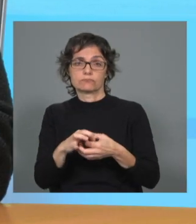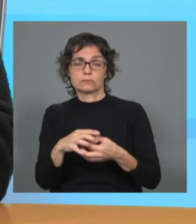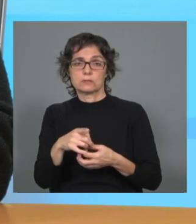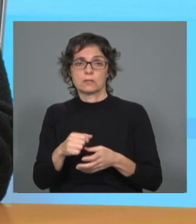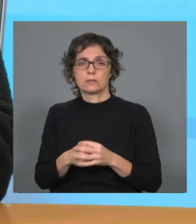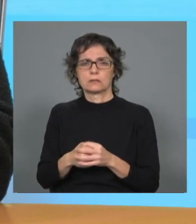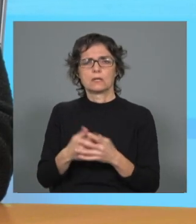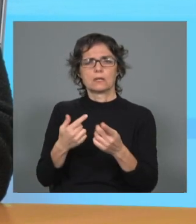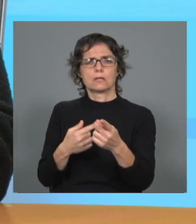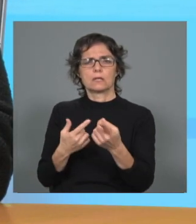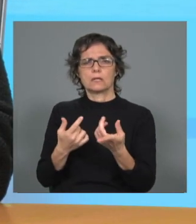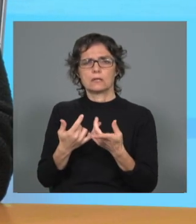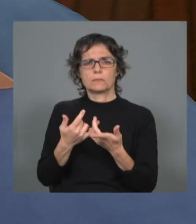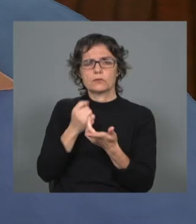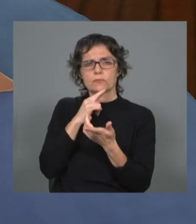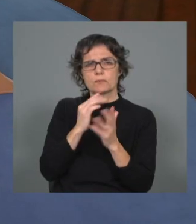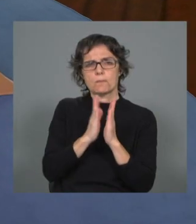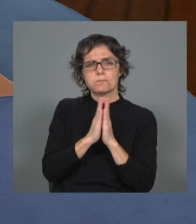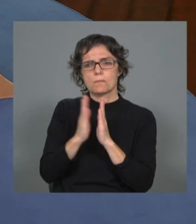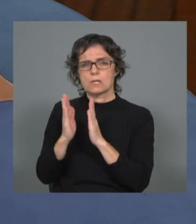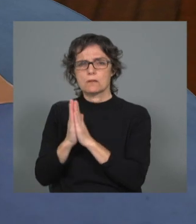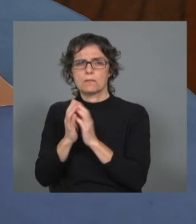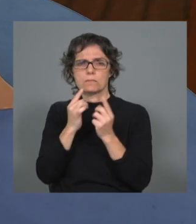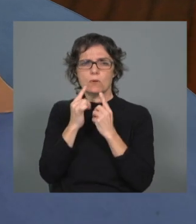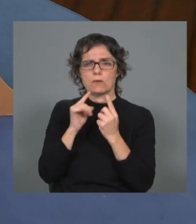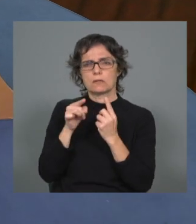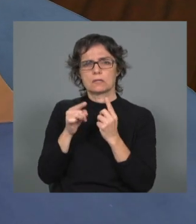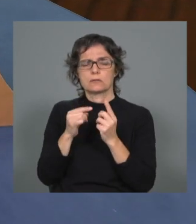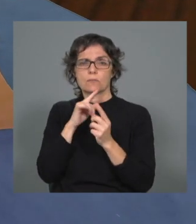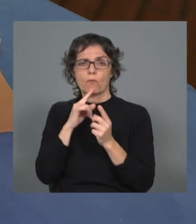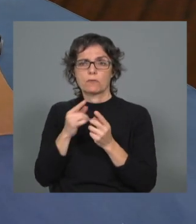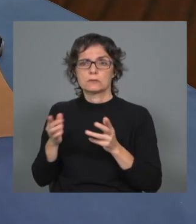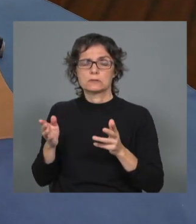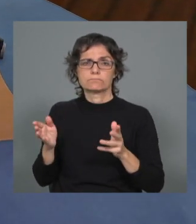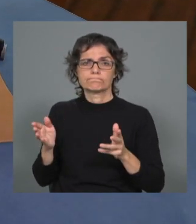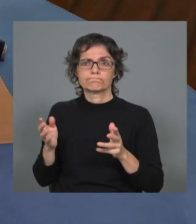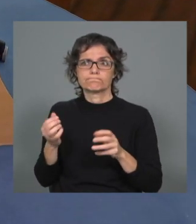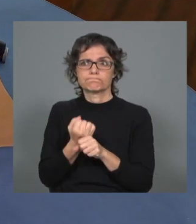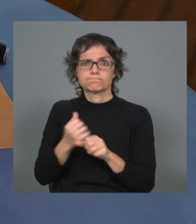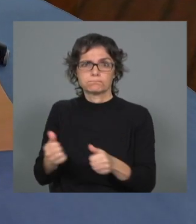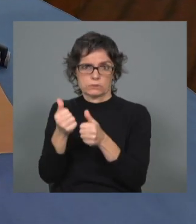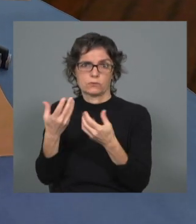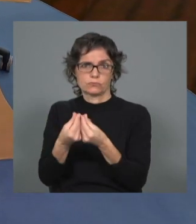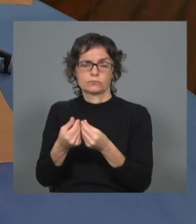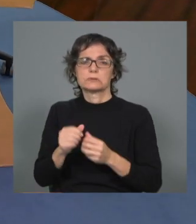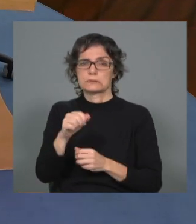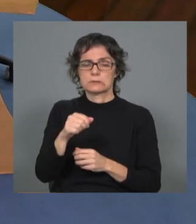mas se calhar até com mais possibilidade de atender a problemas que vão surgindo em diferentes contextos. Pois o que aconteceu é que ambas,